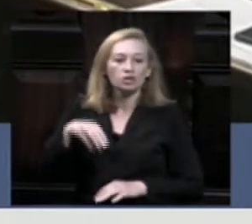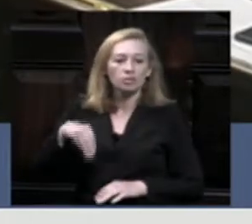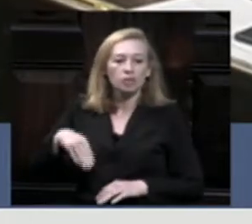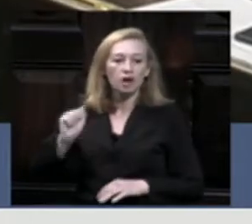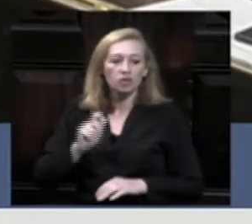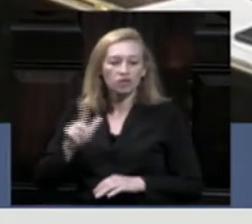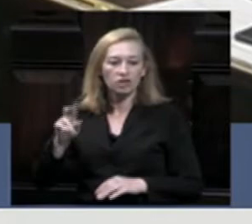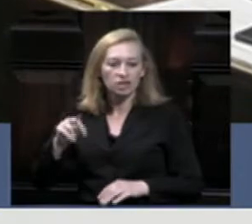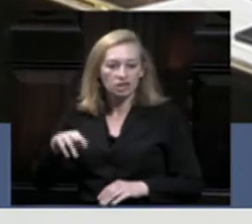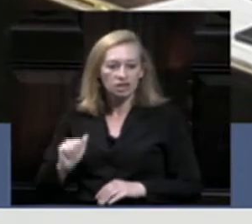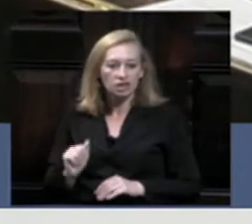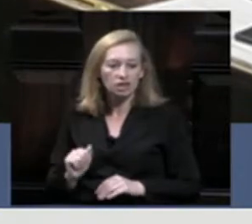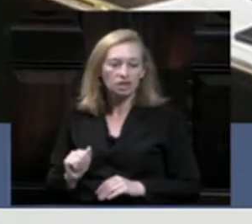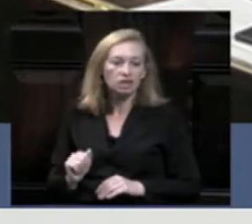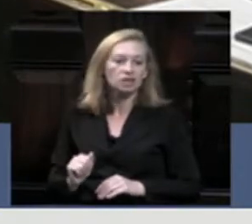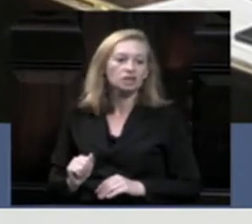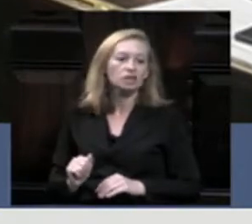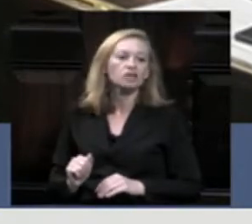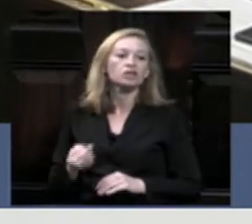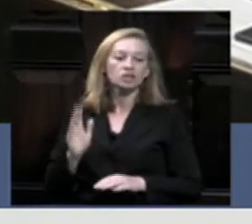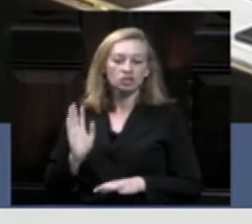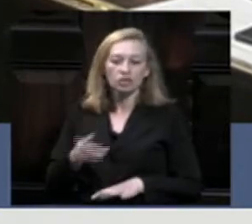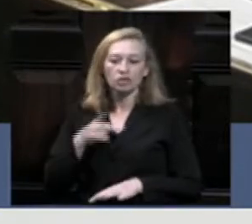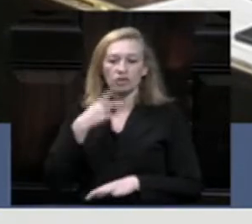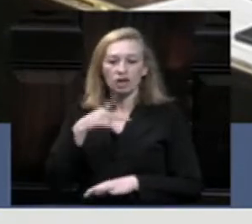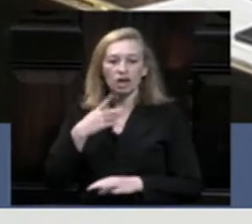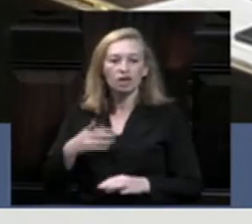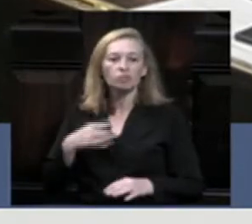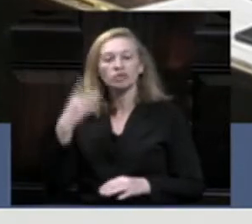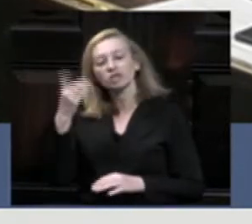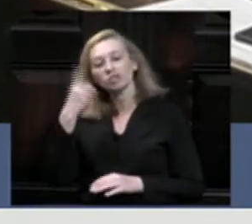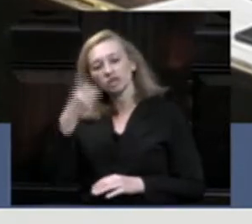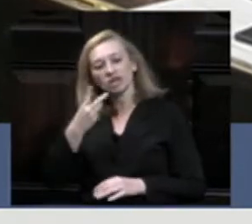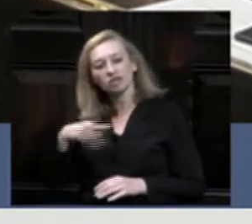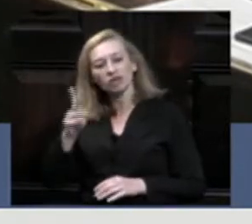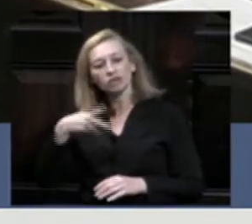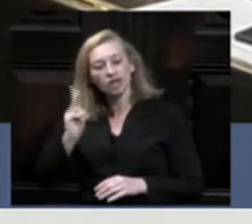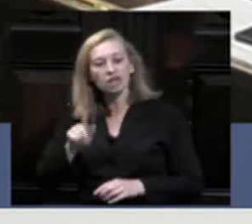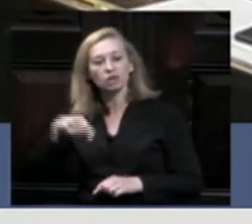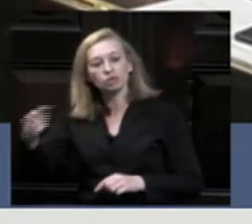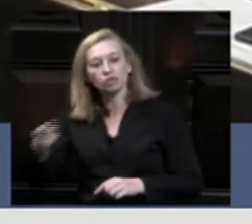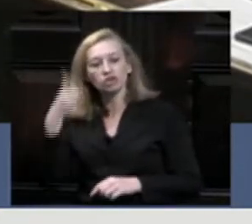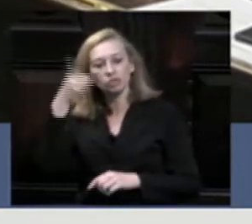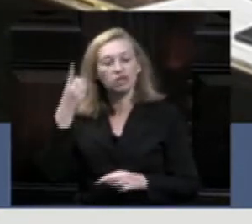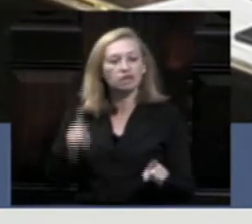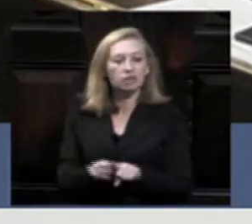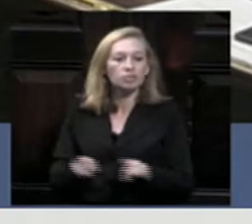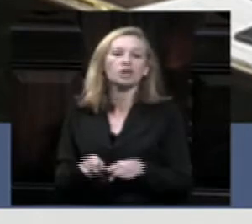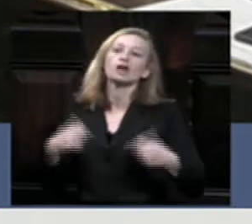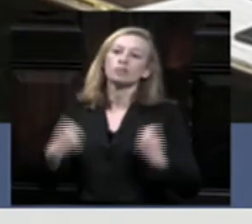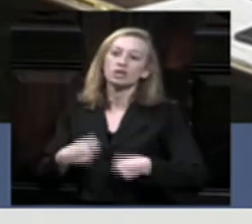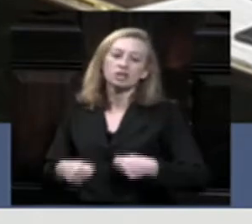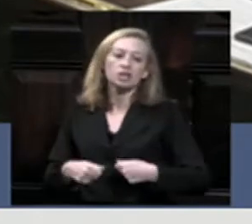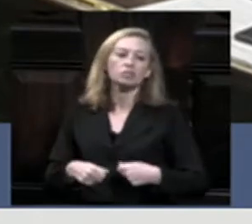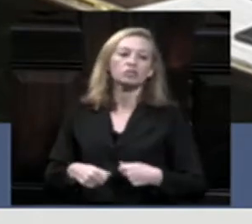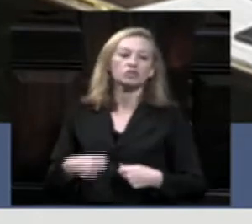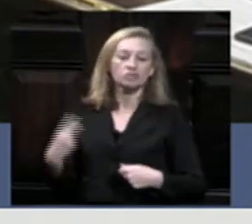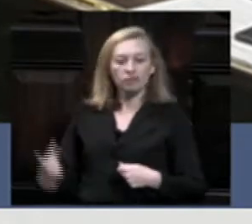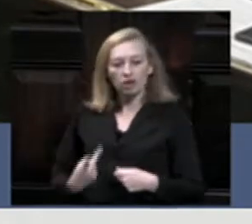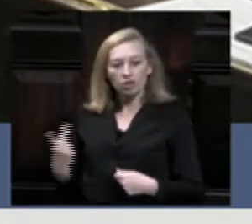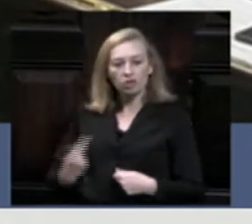professora Malvina é exatamente o que foi dito pelo deputado Valdec e os deputados que me antecederam. Precisamos muito valorizar